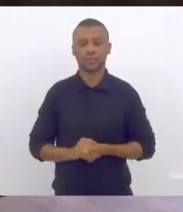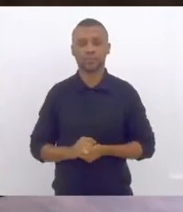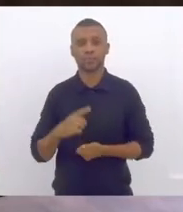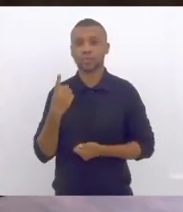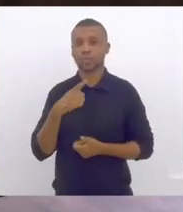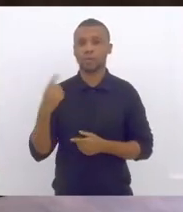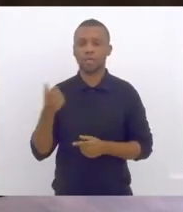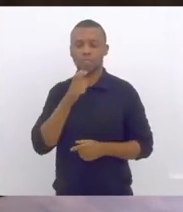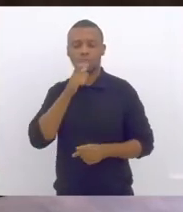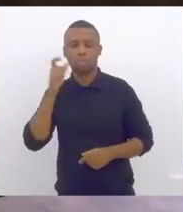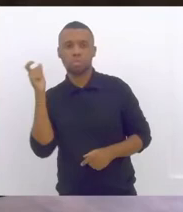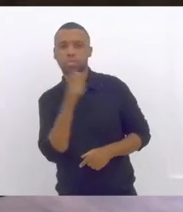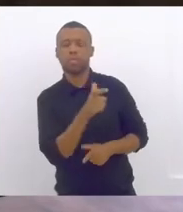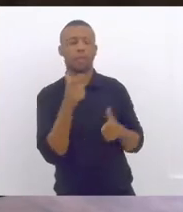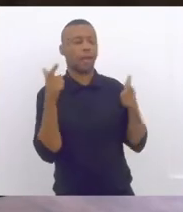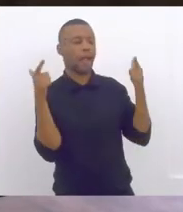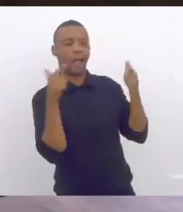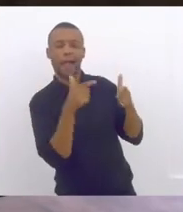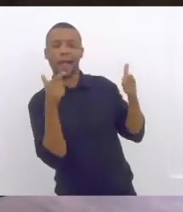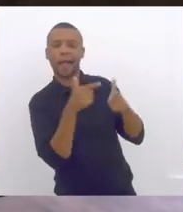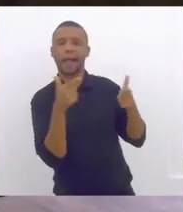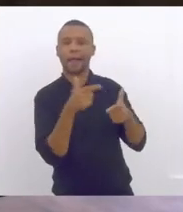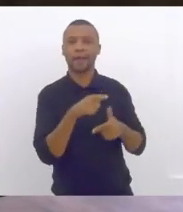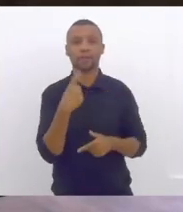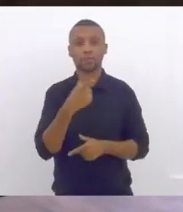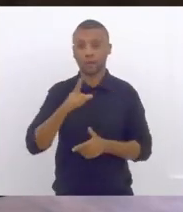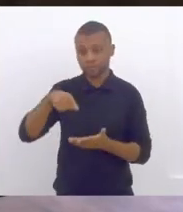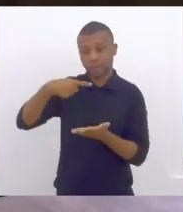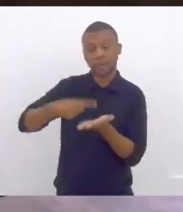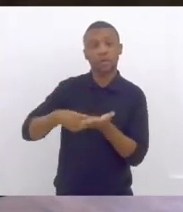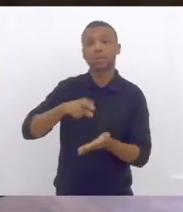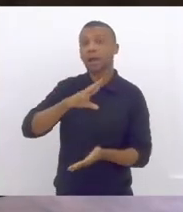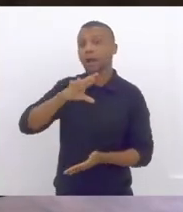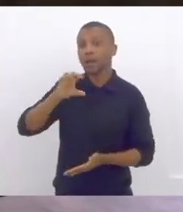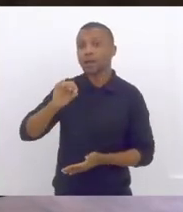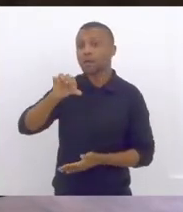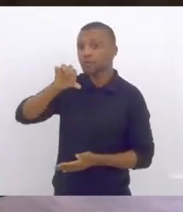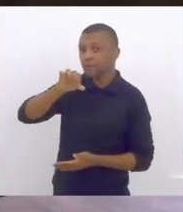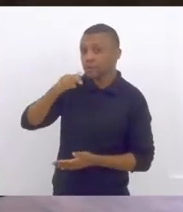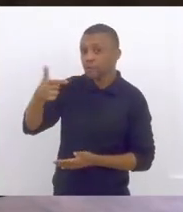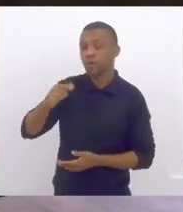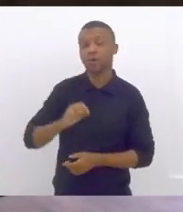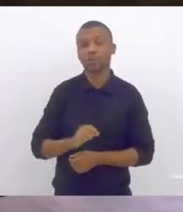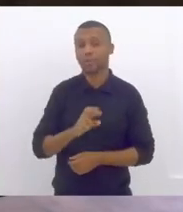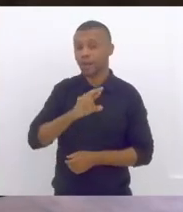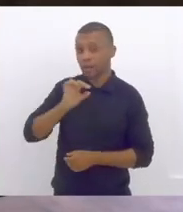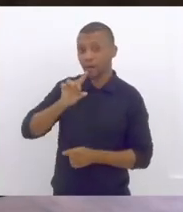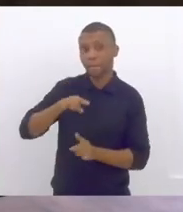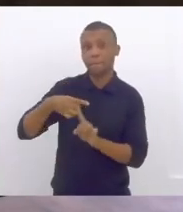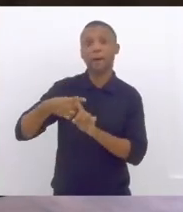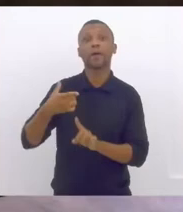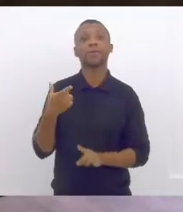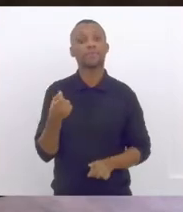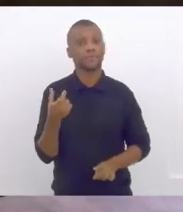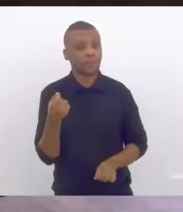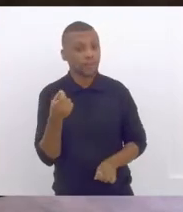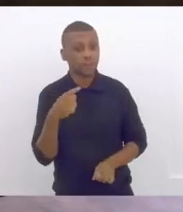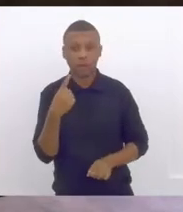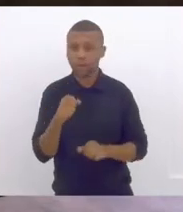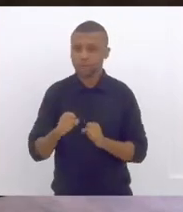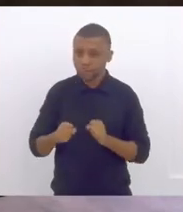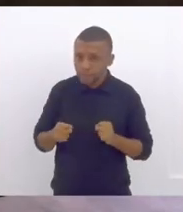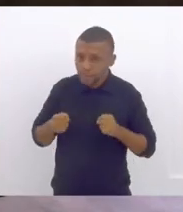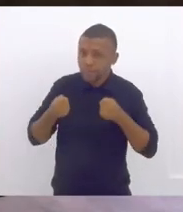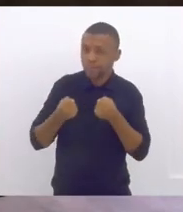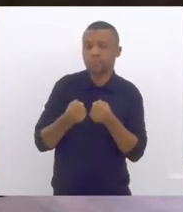sido alvo de chacota. E nós fizemos a Rio 92. Nós fizemos a Rio mais 20. Nós saímos fortalecidos da Convenção